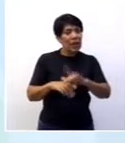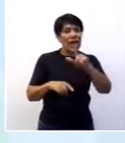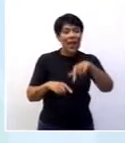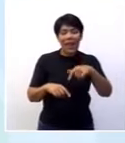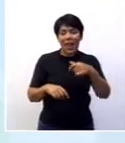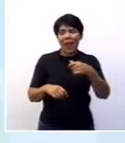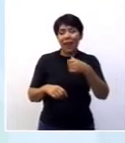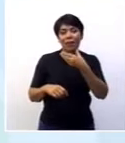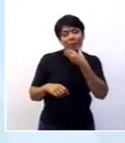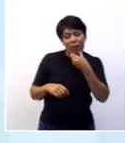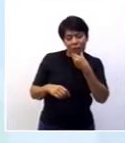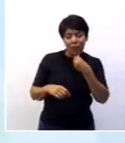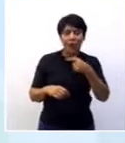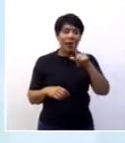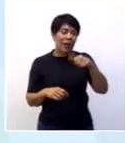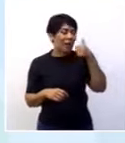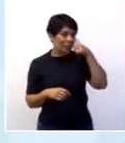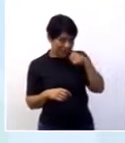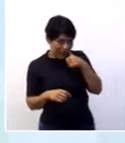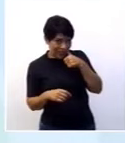feminino? É masculino?